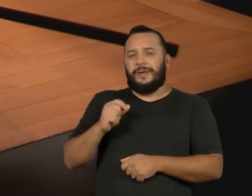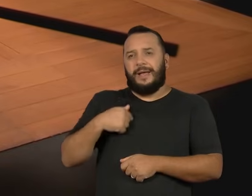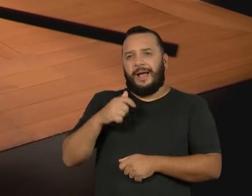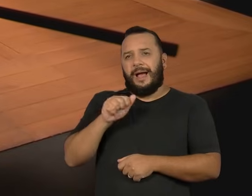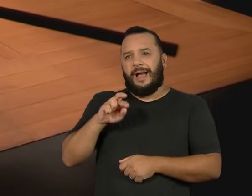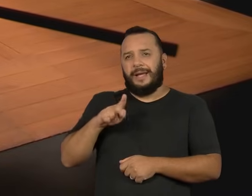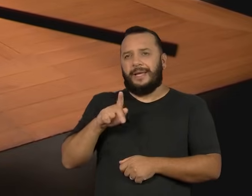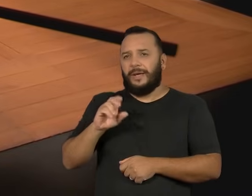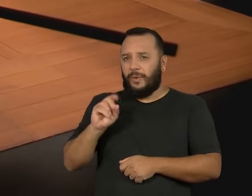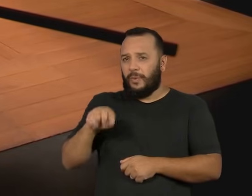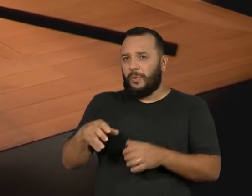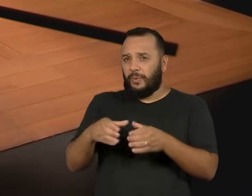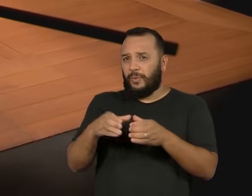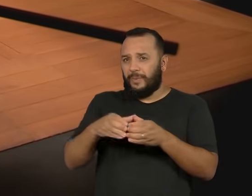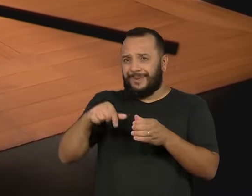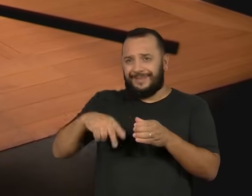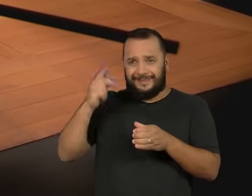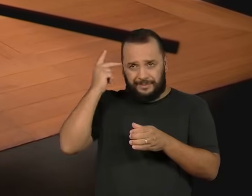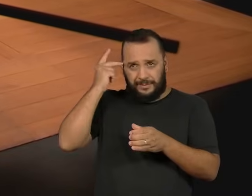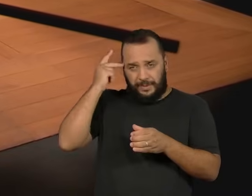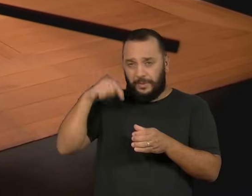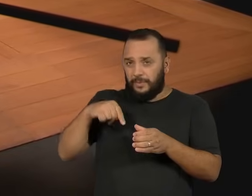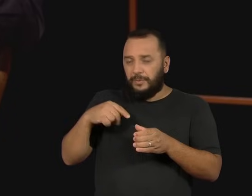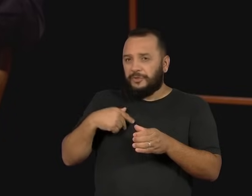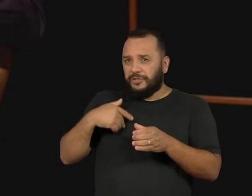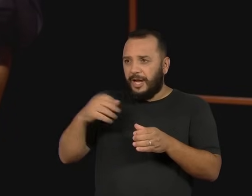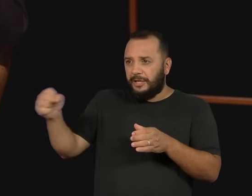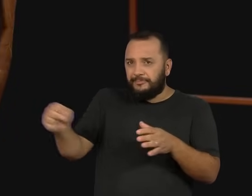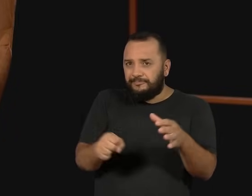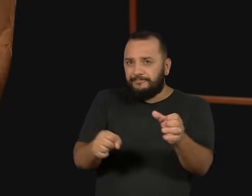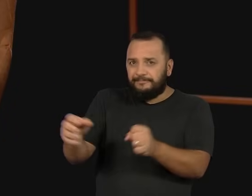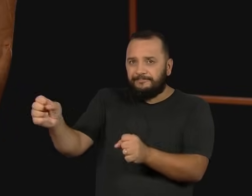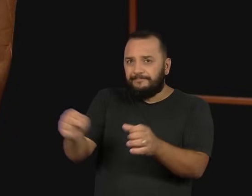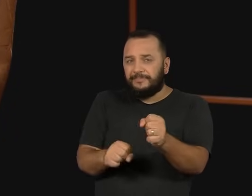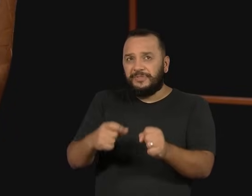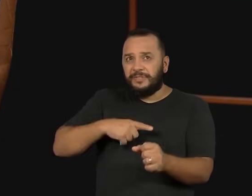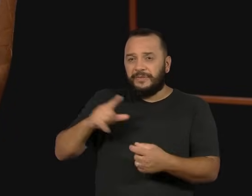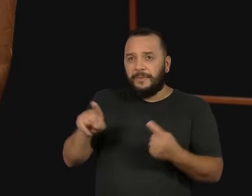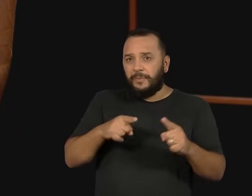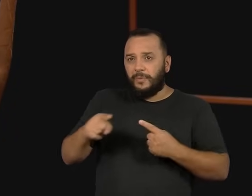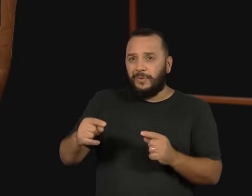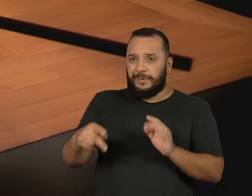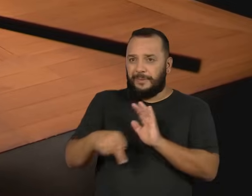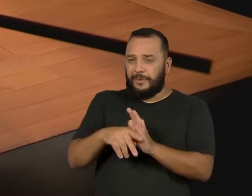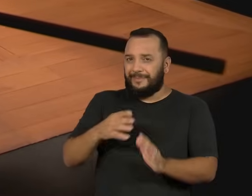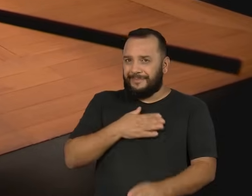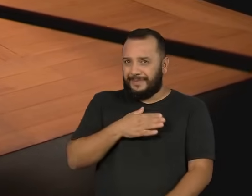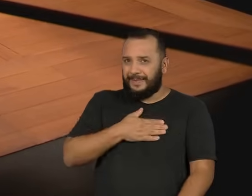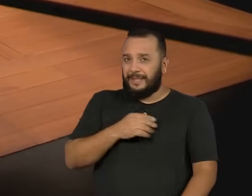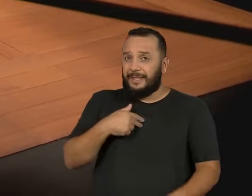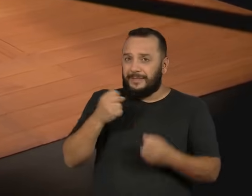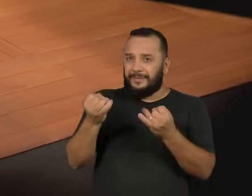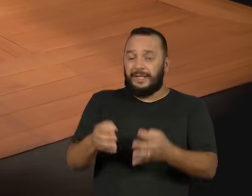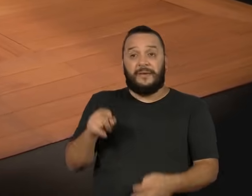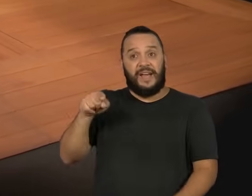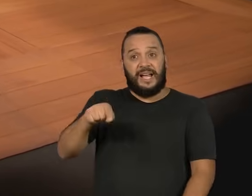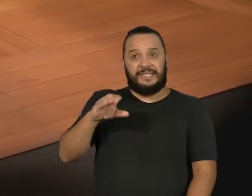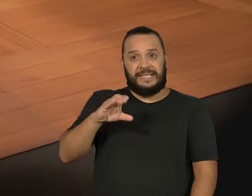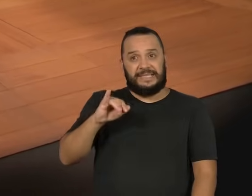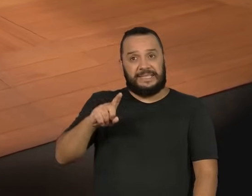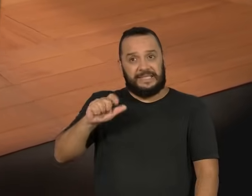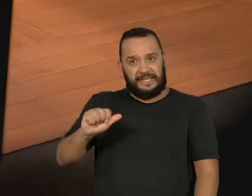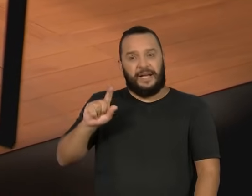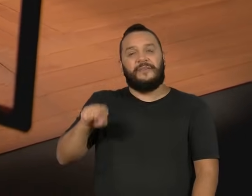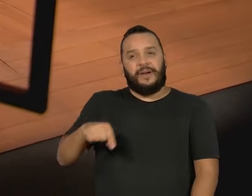vanguarda paulista de juntar pessoas, né? Então ele pegou músicas minhas e dizia, essa aqui Cida Moreira vai